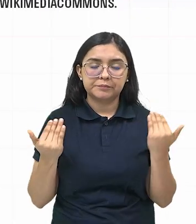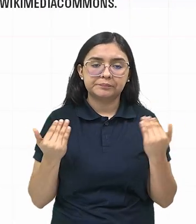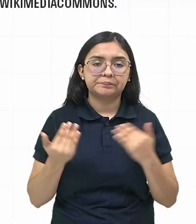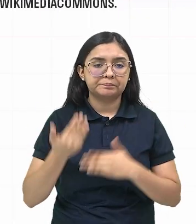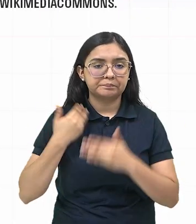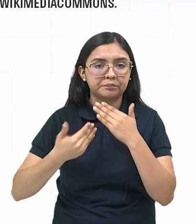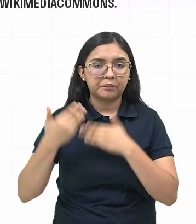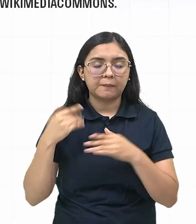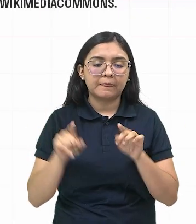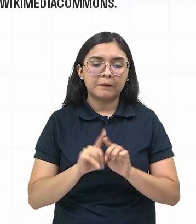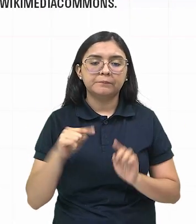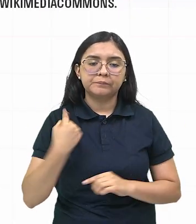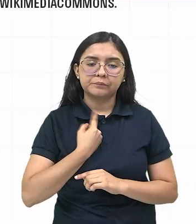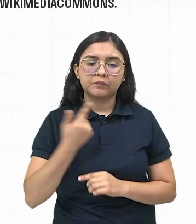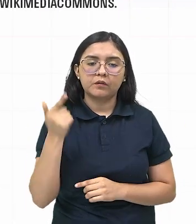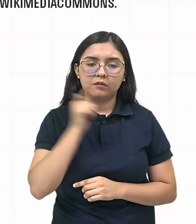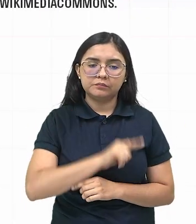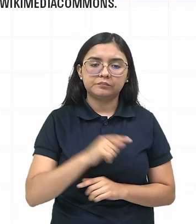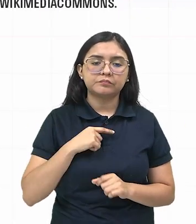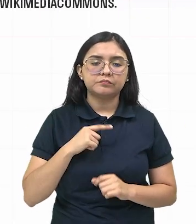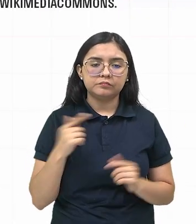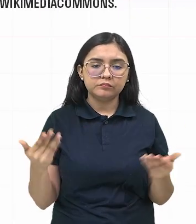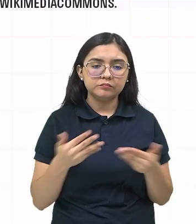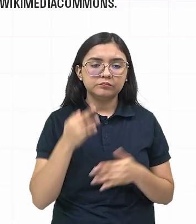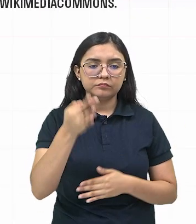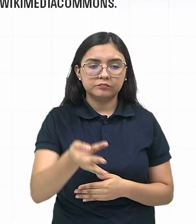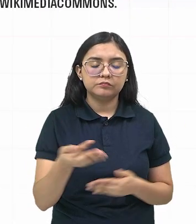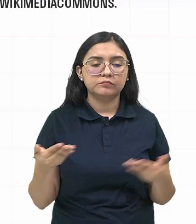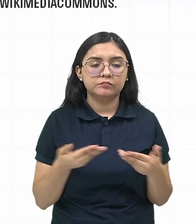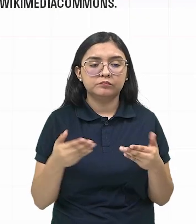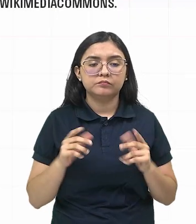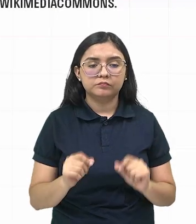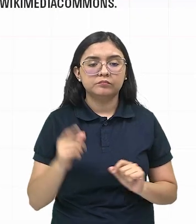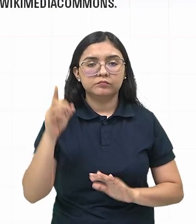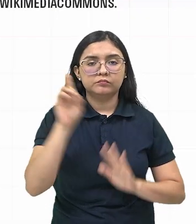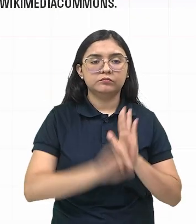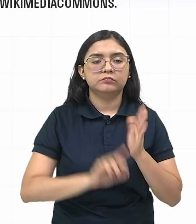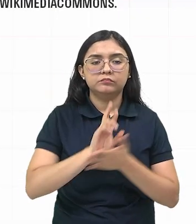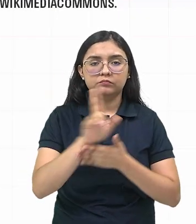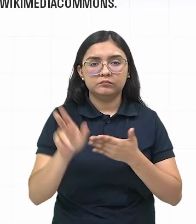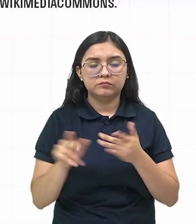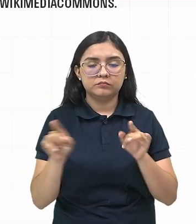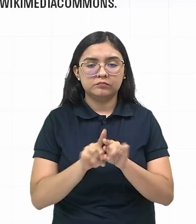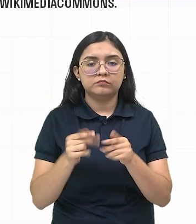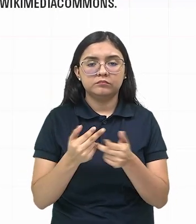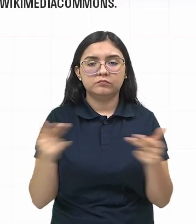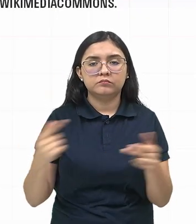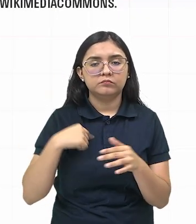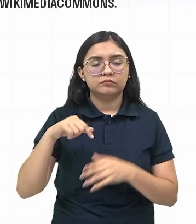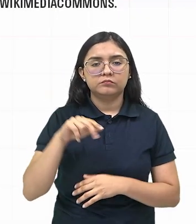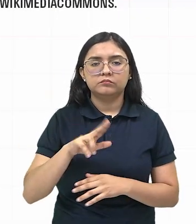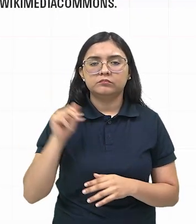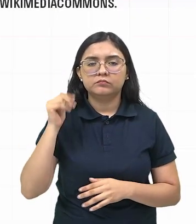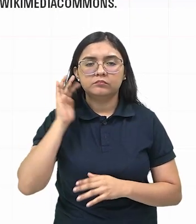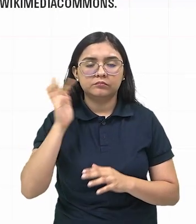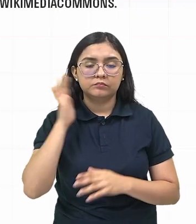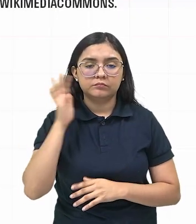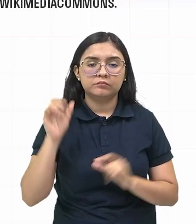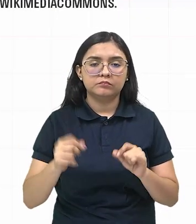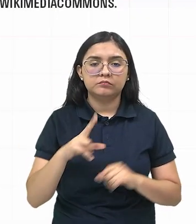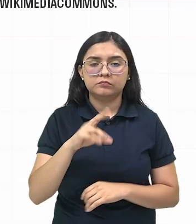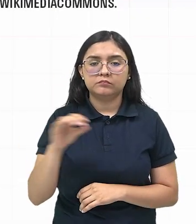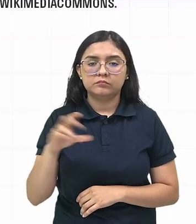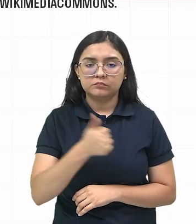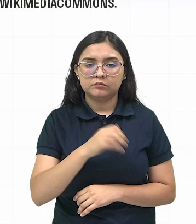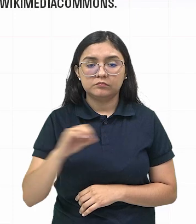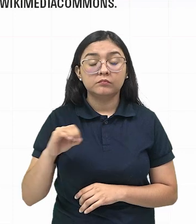atrás, para a gente poder viver a nossa vida aqui, nesse ano, né? Poder ter coisas que a gente nem imagina que há 50,